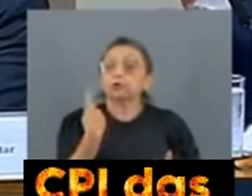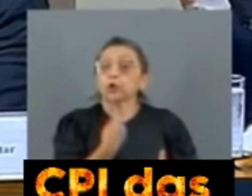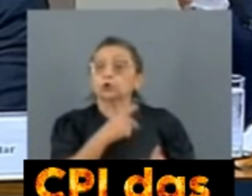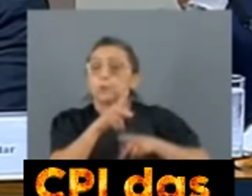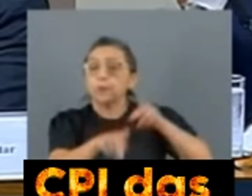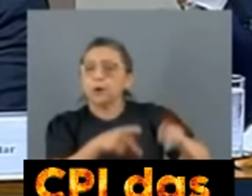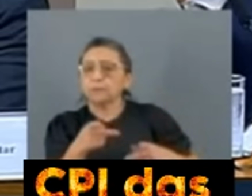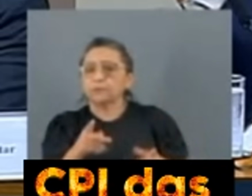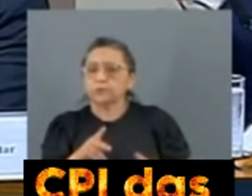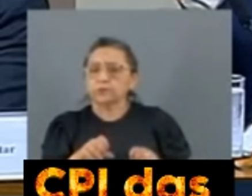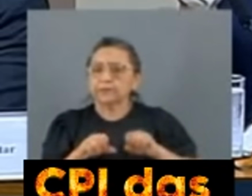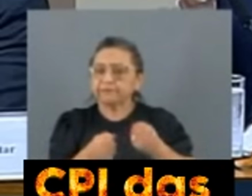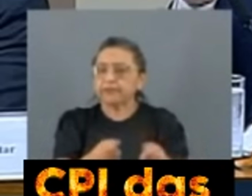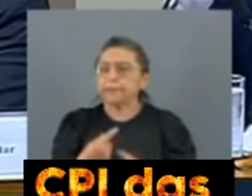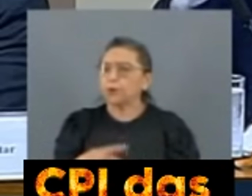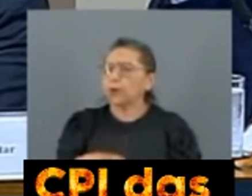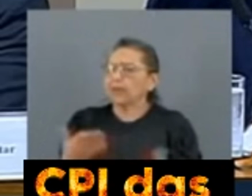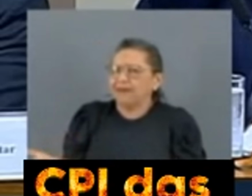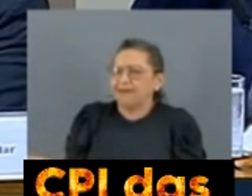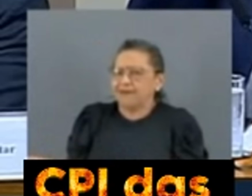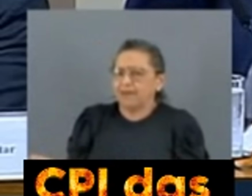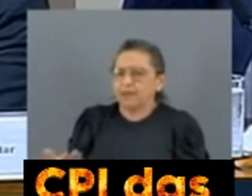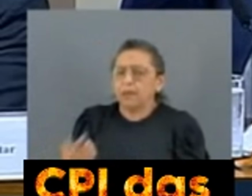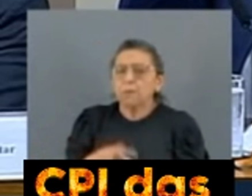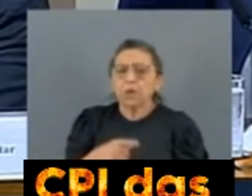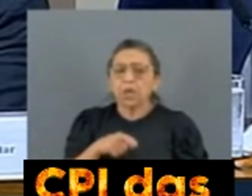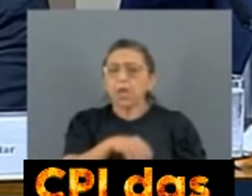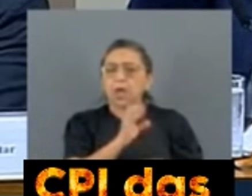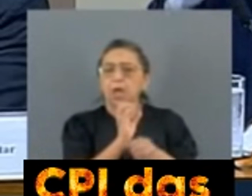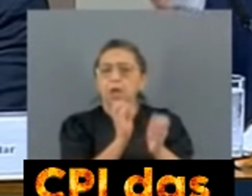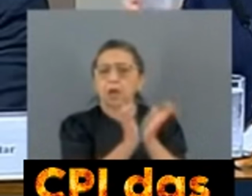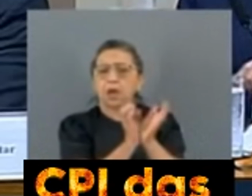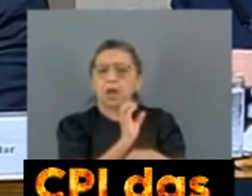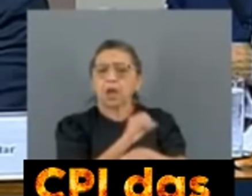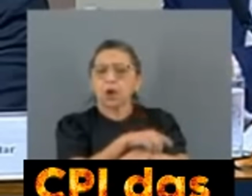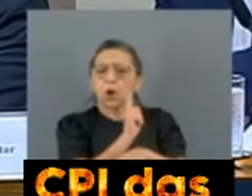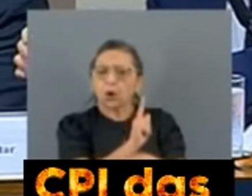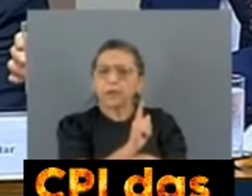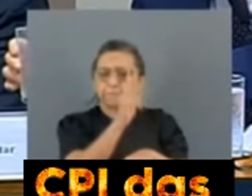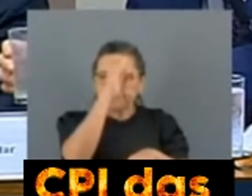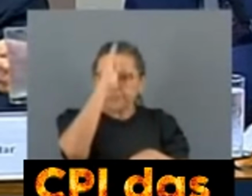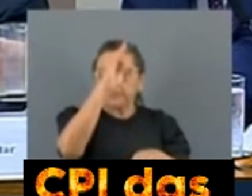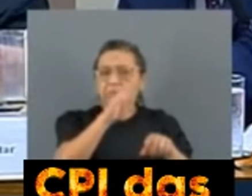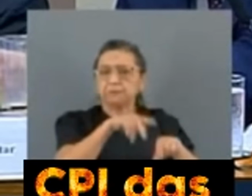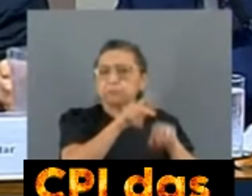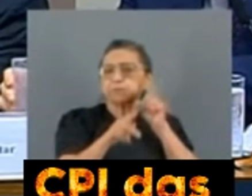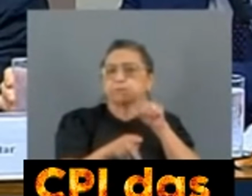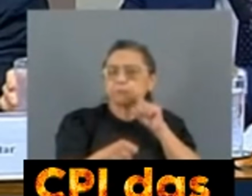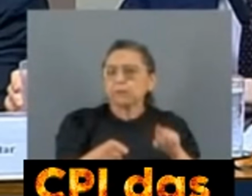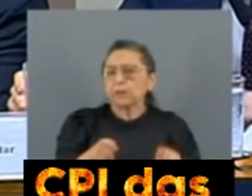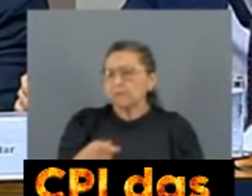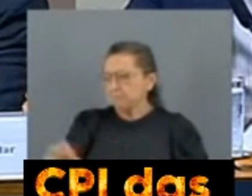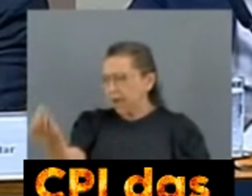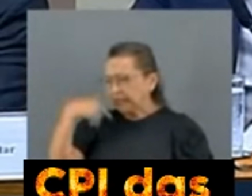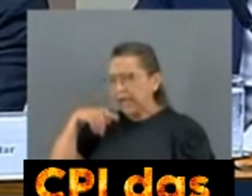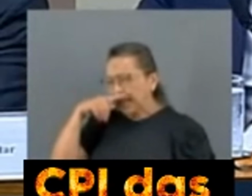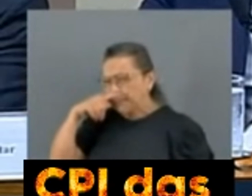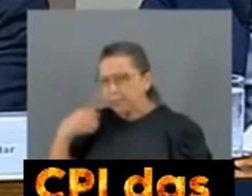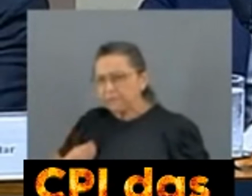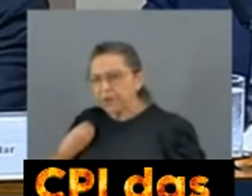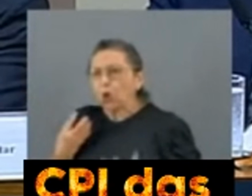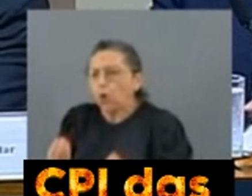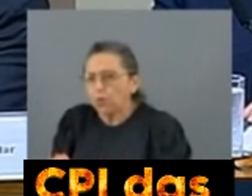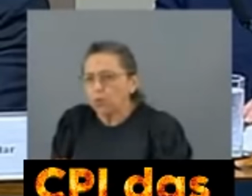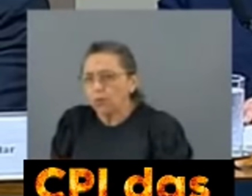povo. Por que é que ONGs, principalmente americanas, dizer como Yanomami deve